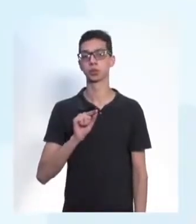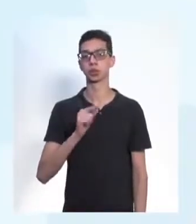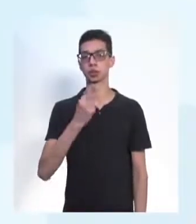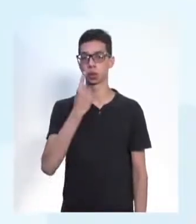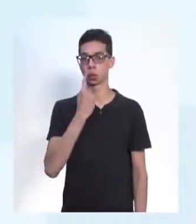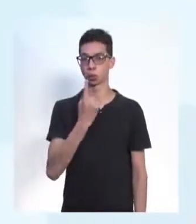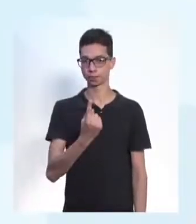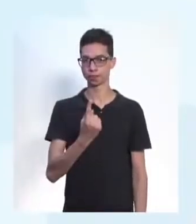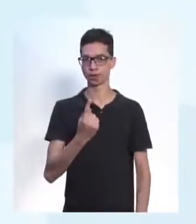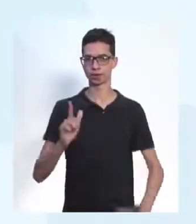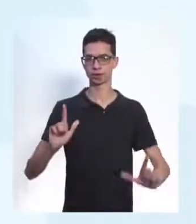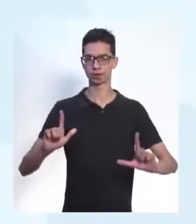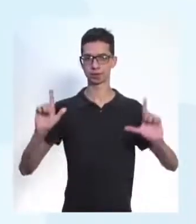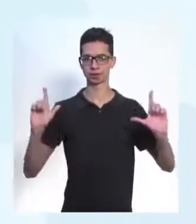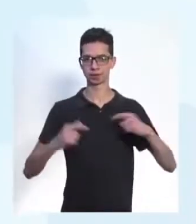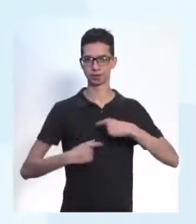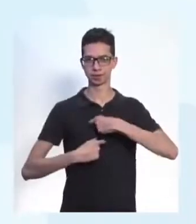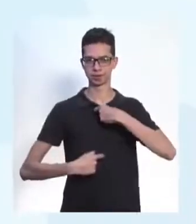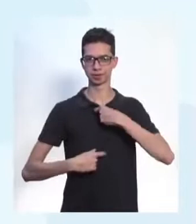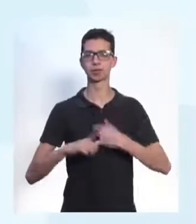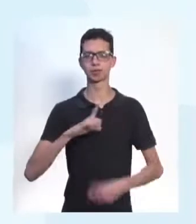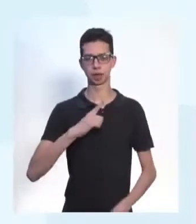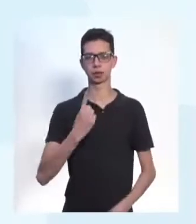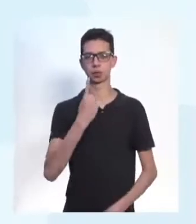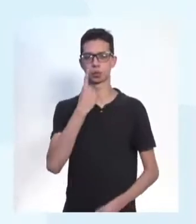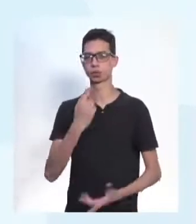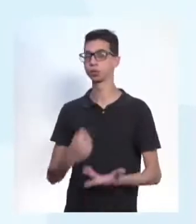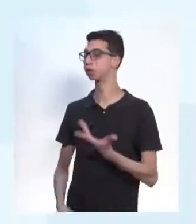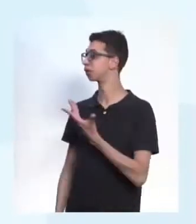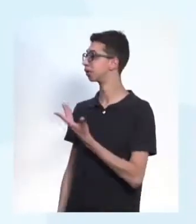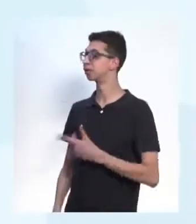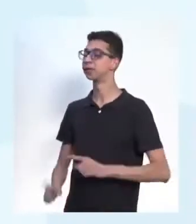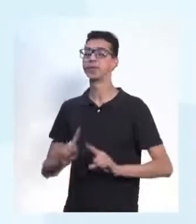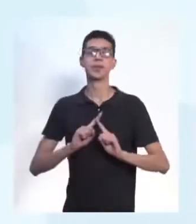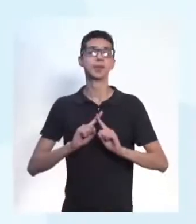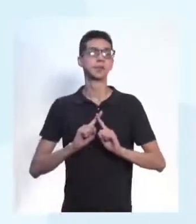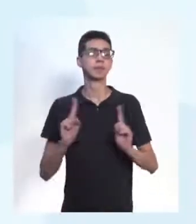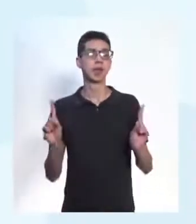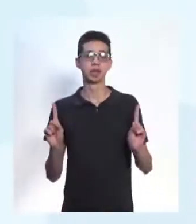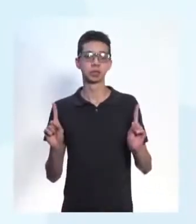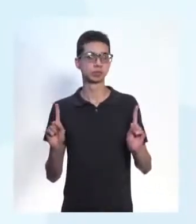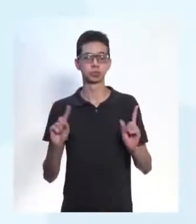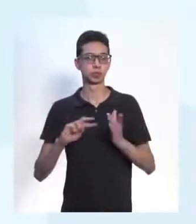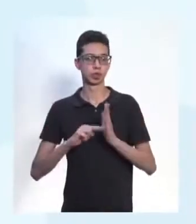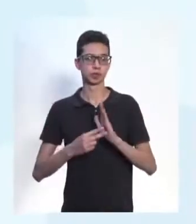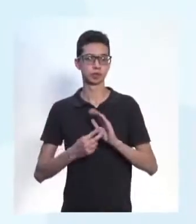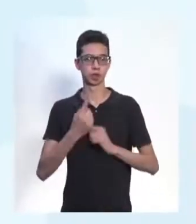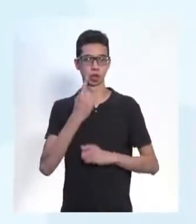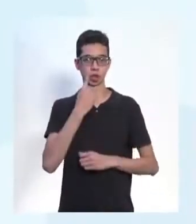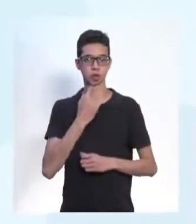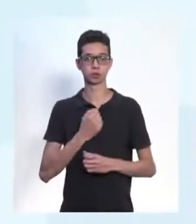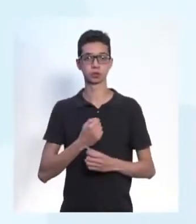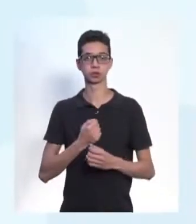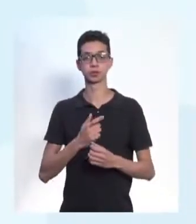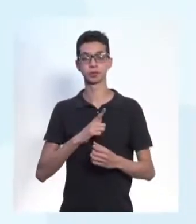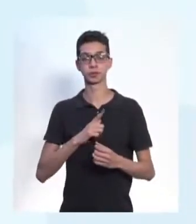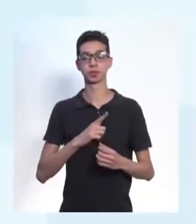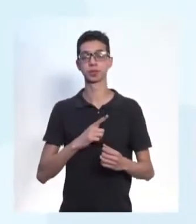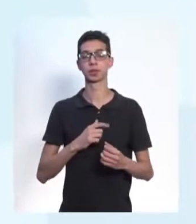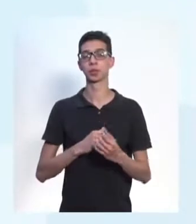né? Mas, ao mesmo tempo, não significa que entre esses outros 4 não